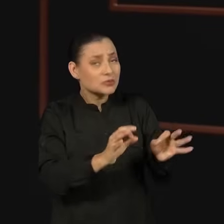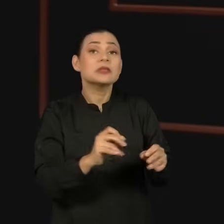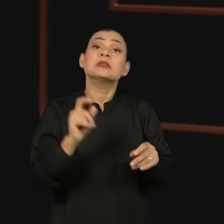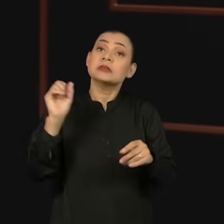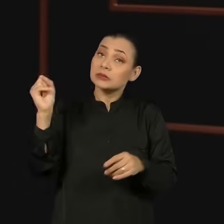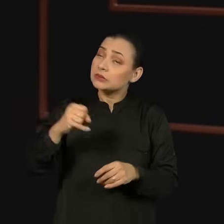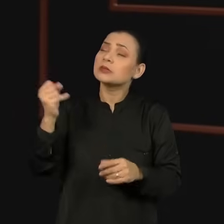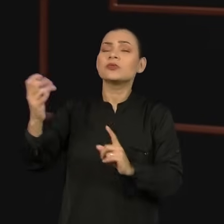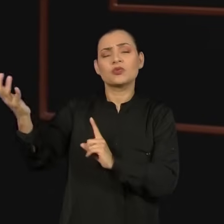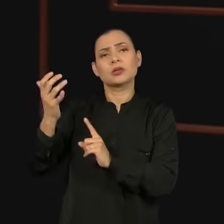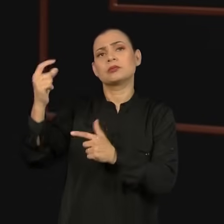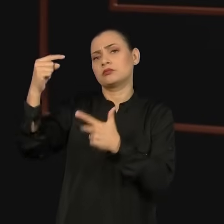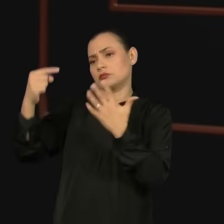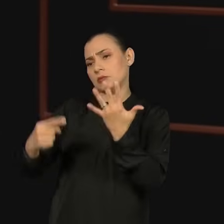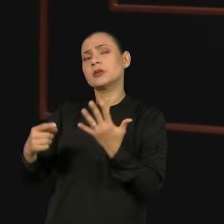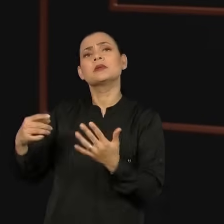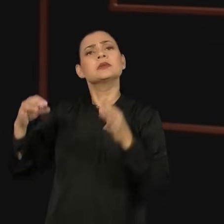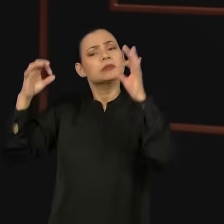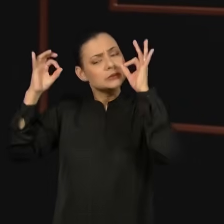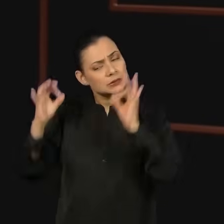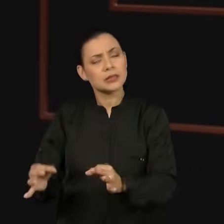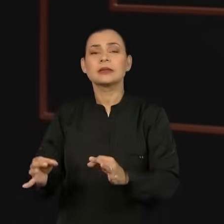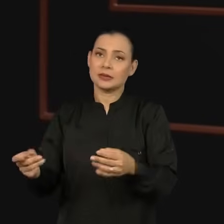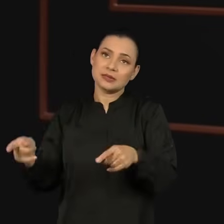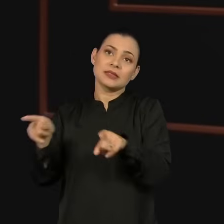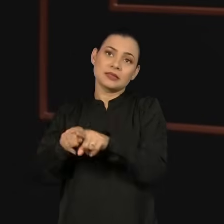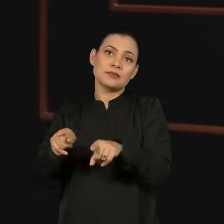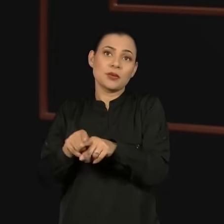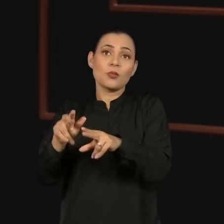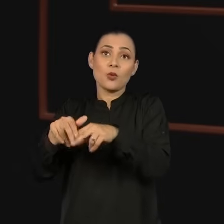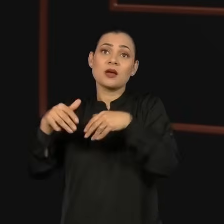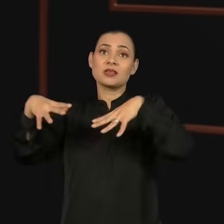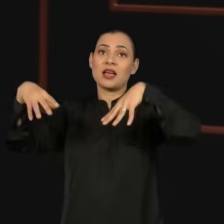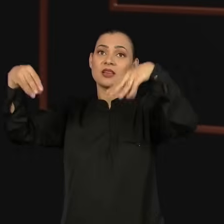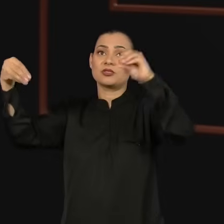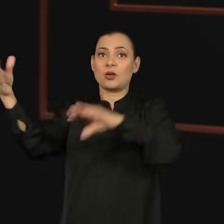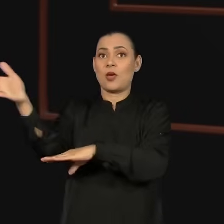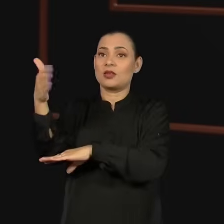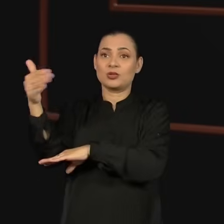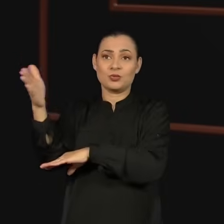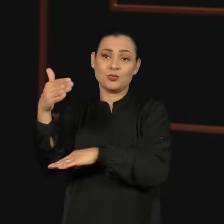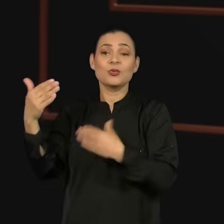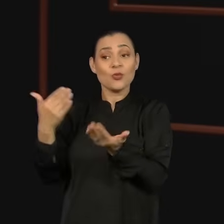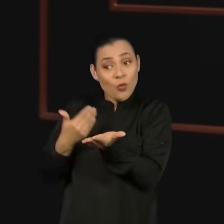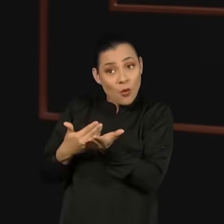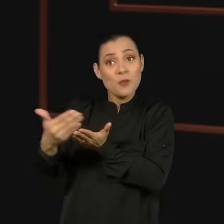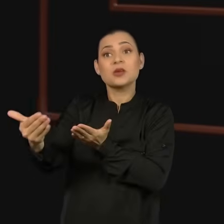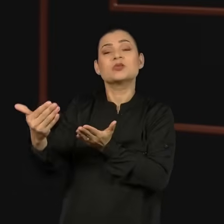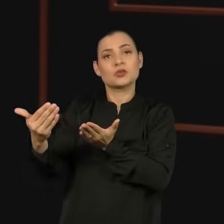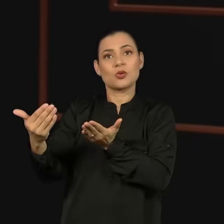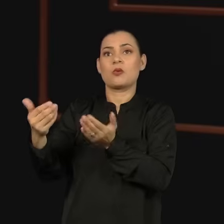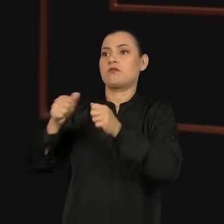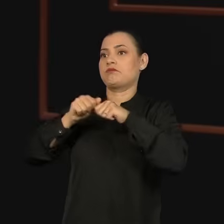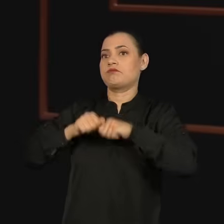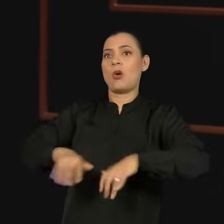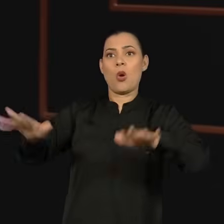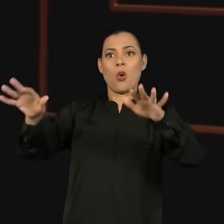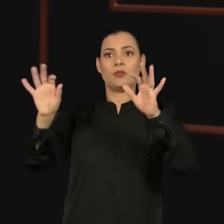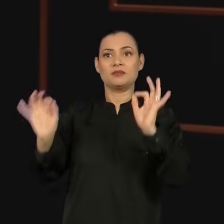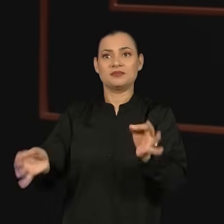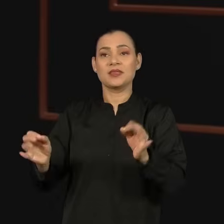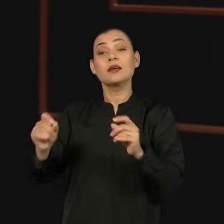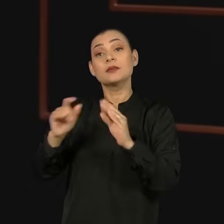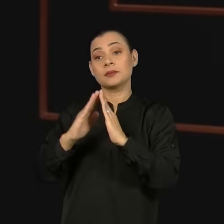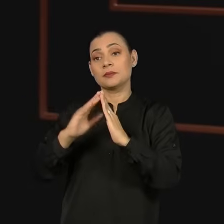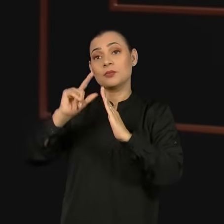a outra, né? Mas com certeza o Rá-Tim-Bum, na verdade, começou, né? Que foi um sucesso absurdo. E o Mundo da